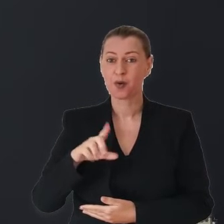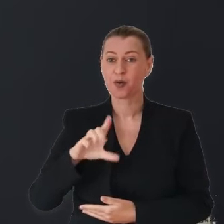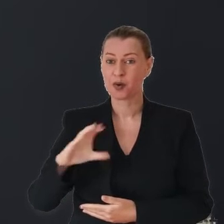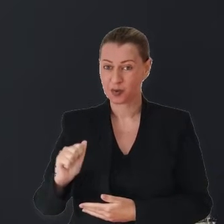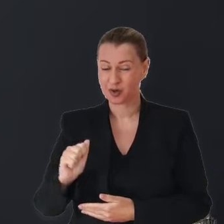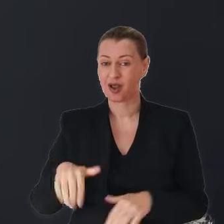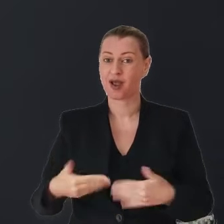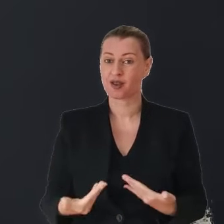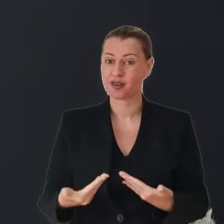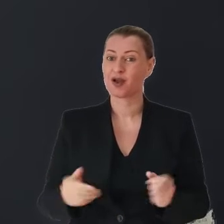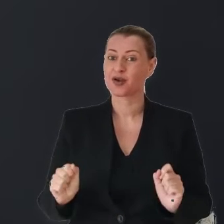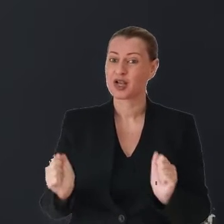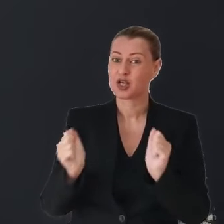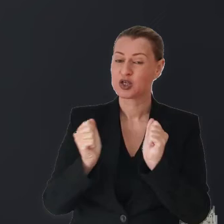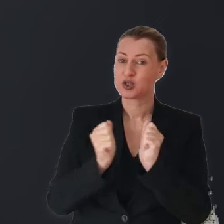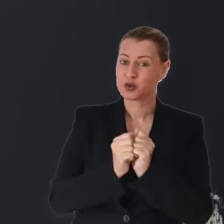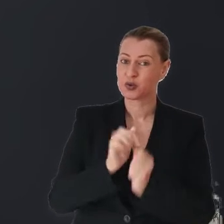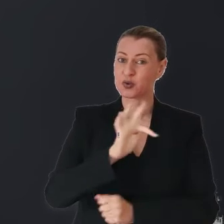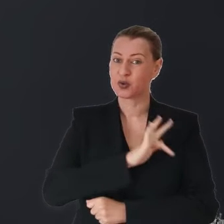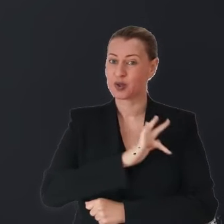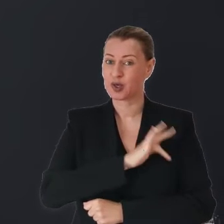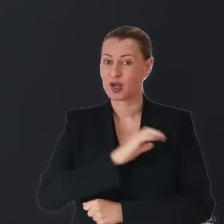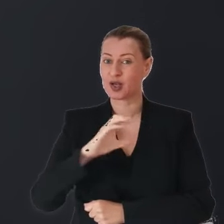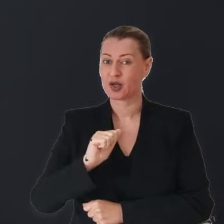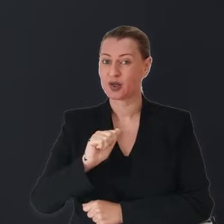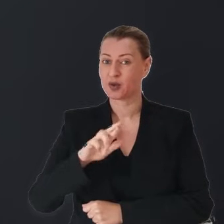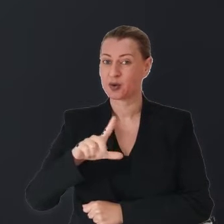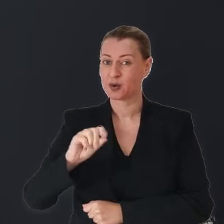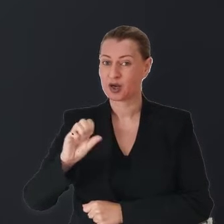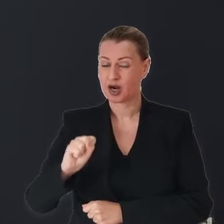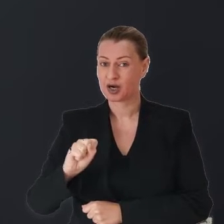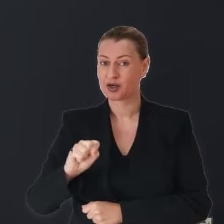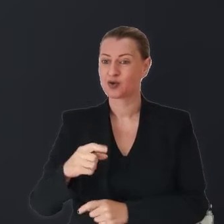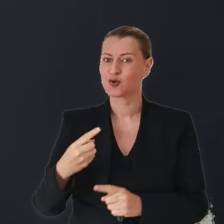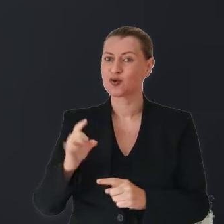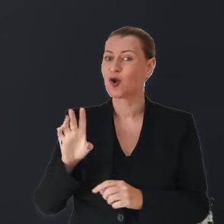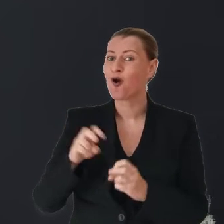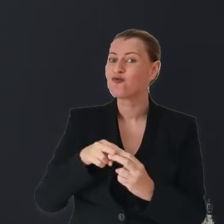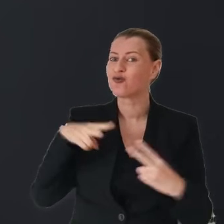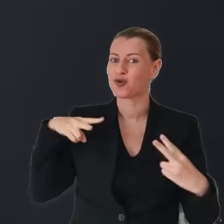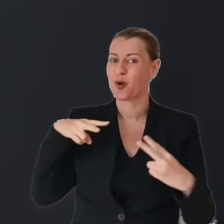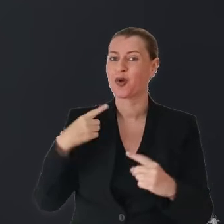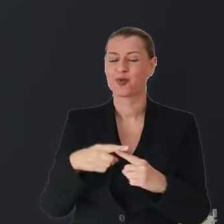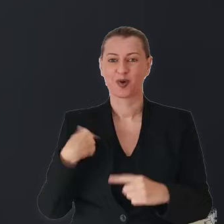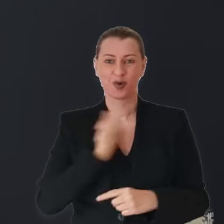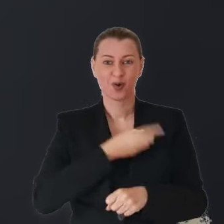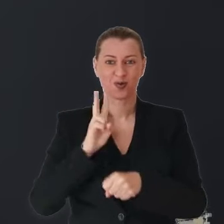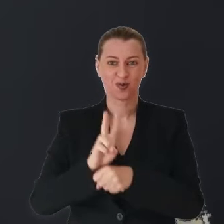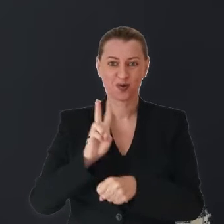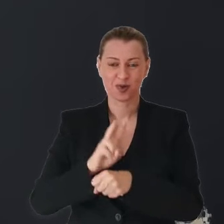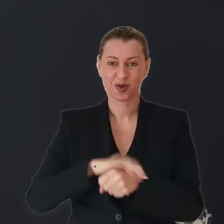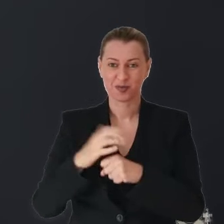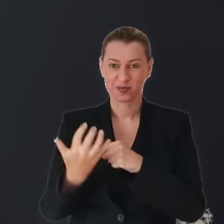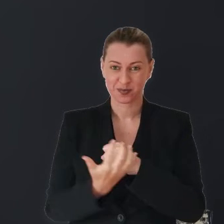pela técnica do Carlos Roberto Pereira, mas só virtualmente, porque estamos nos protegendo da Covid-19. E já que eu